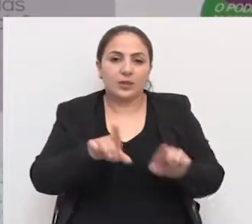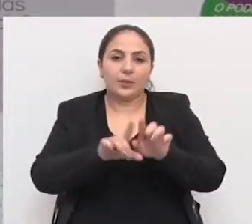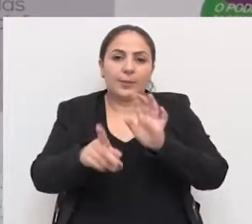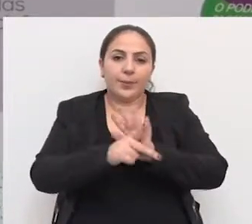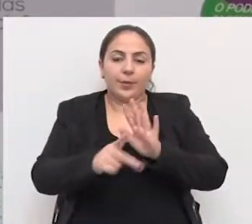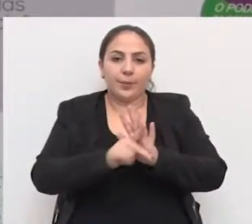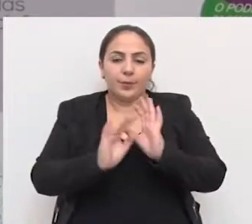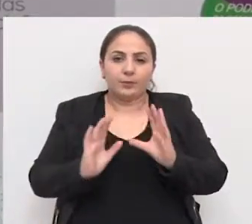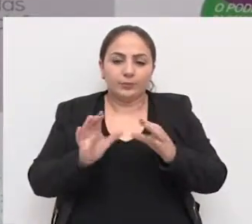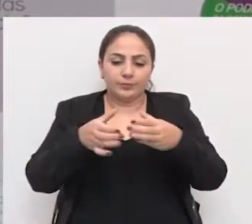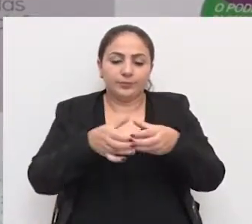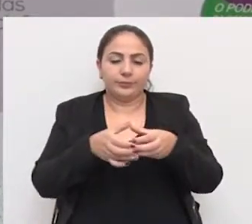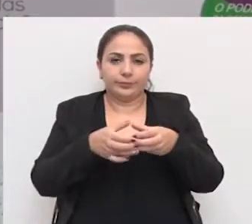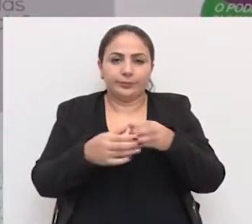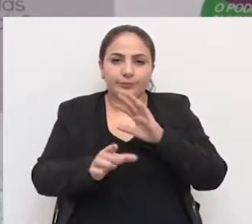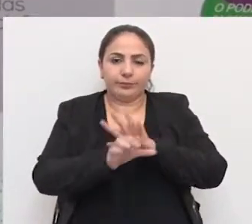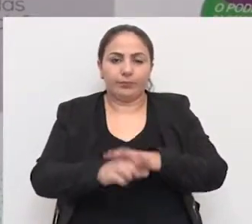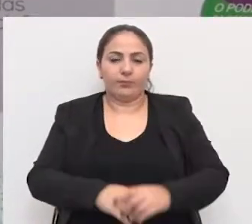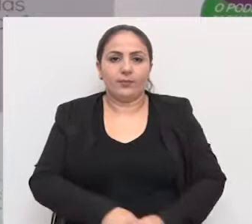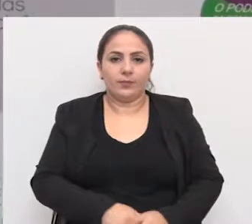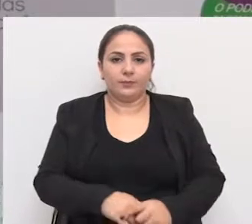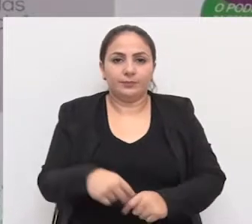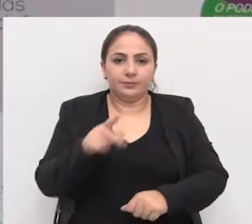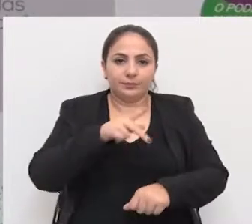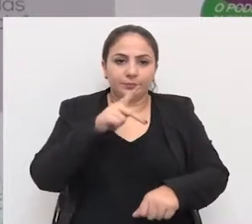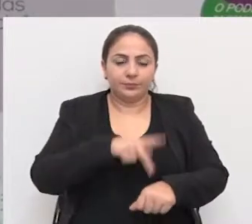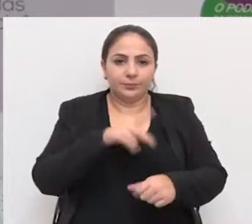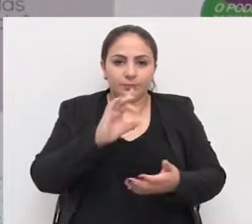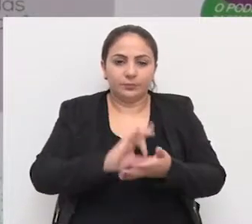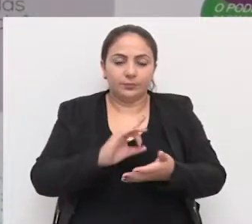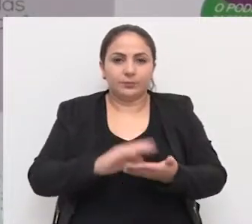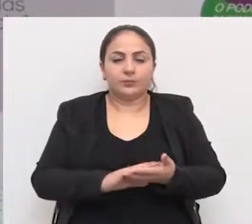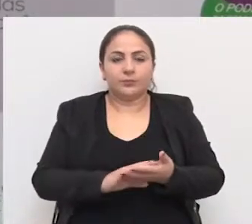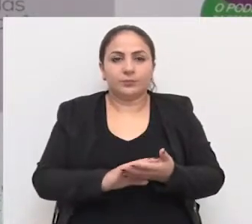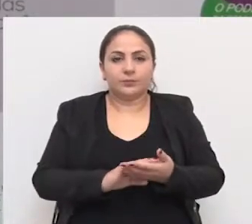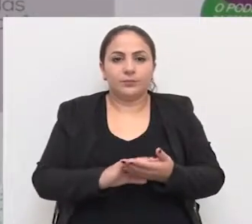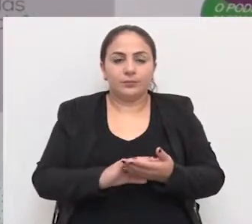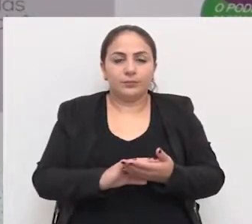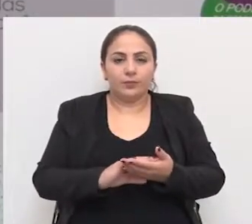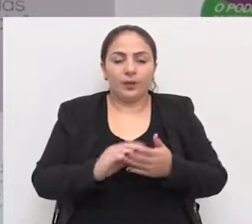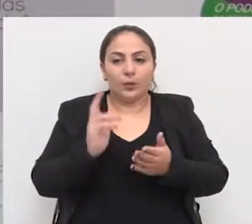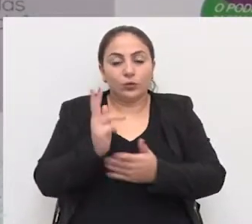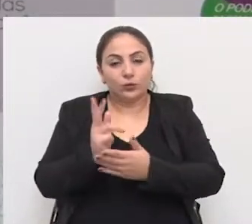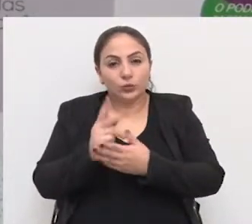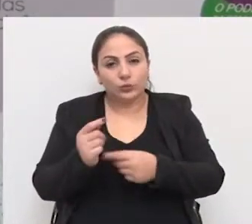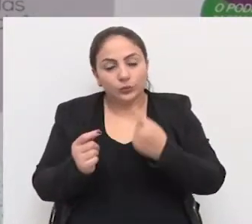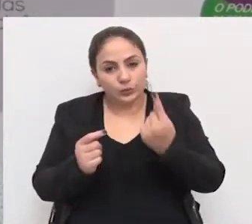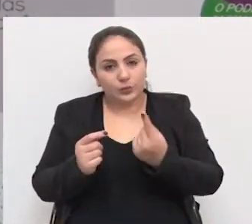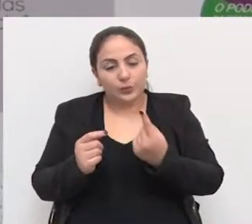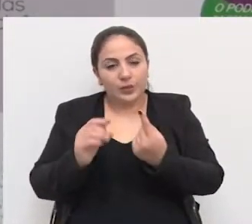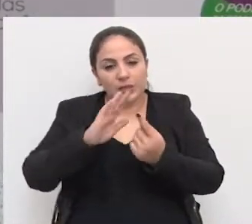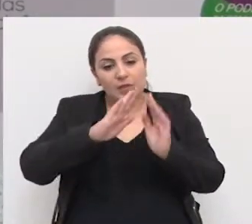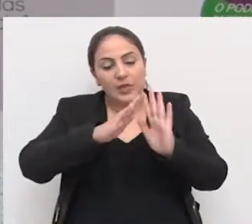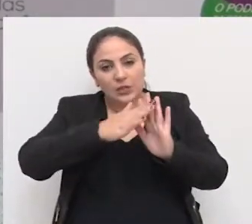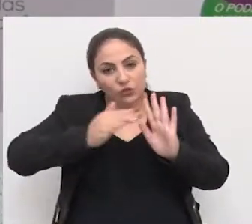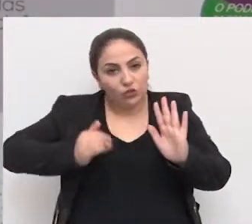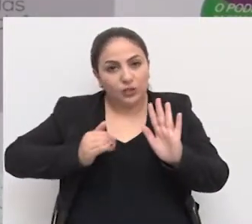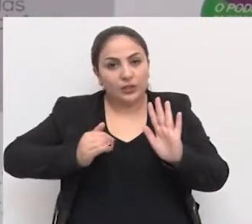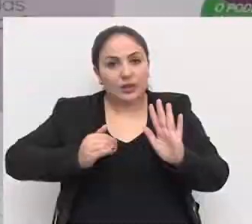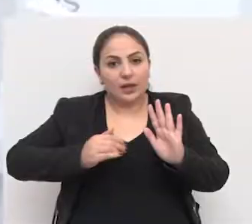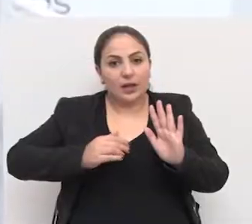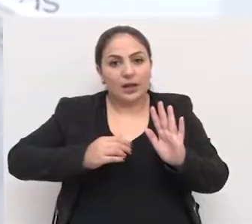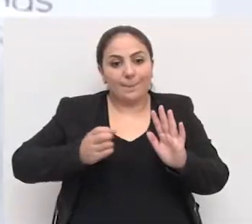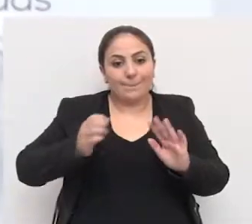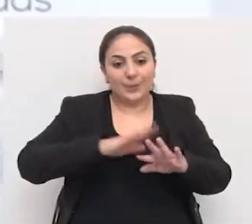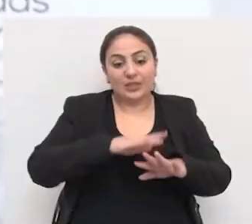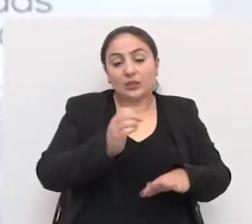questão da própria conjuntura legal do país atualmente. Então, vai ser aquela que vai prevalecer, a outra vai ser retirada, então, da legislação